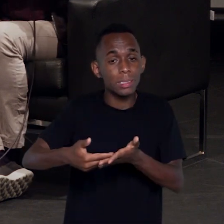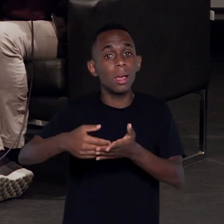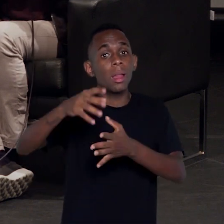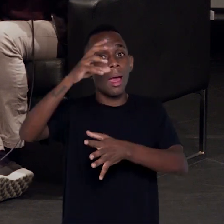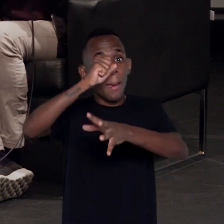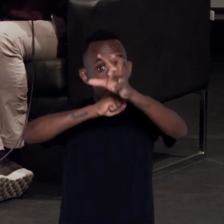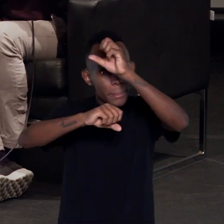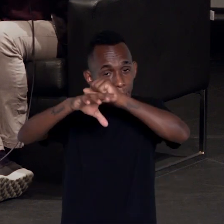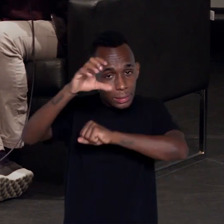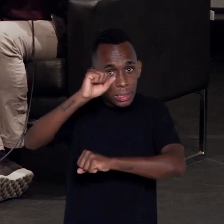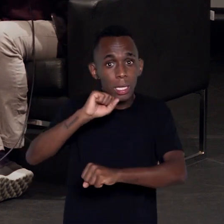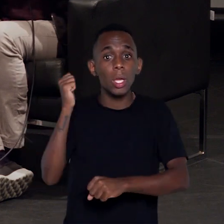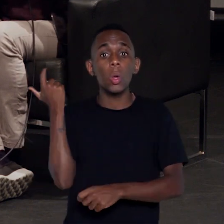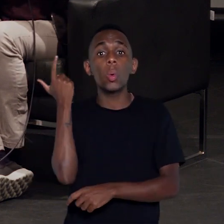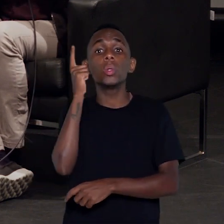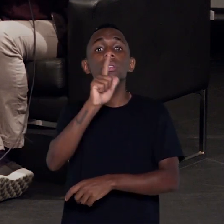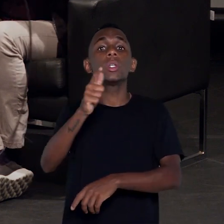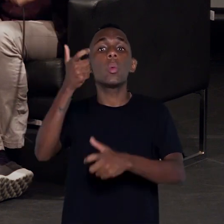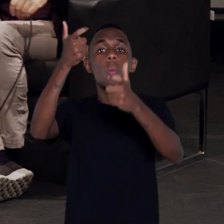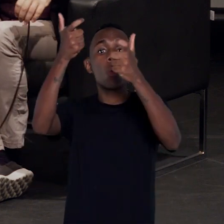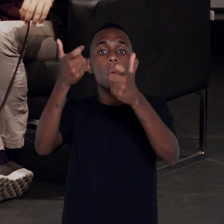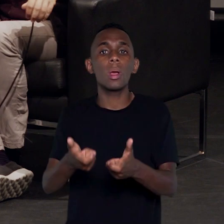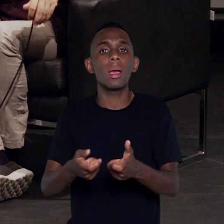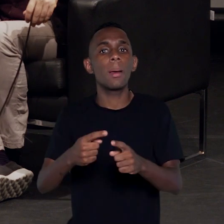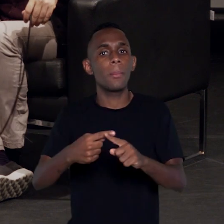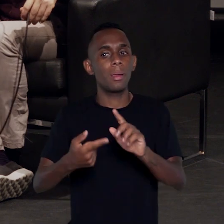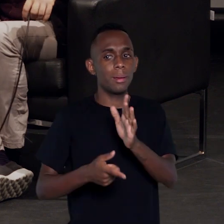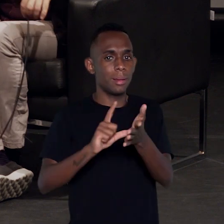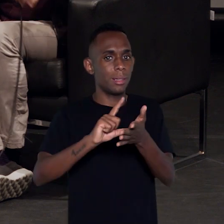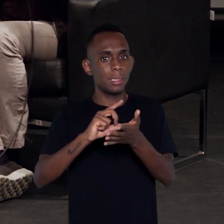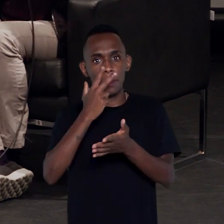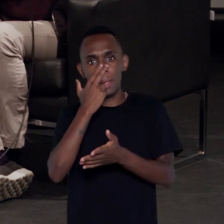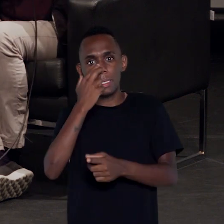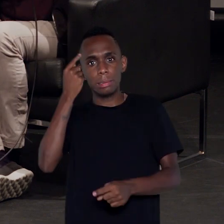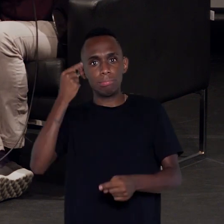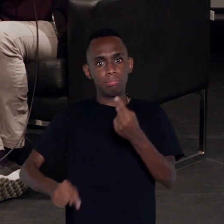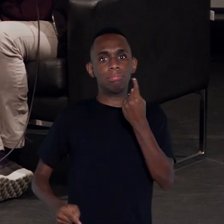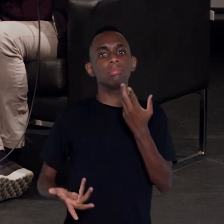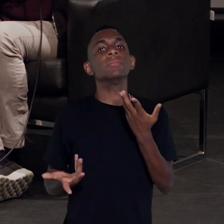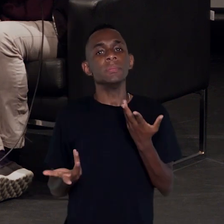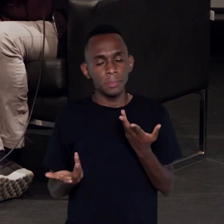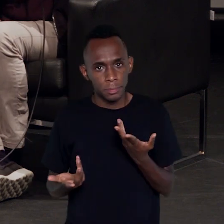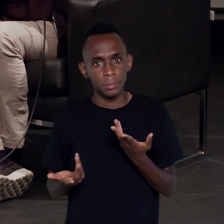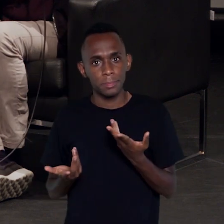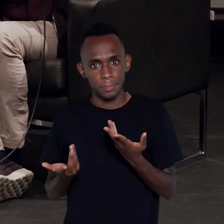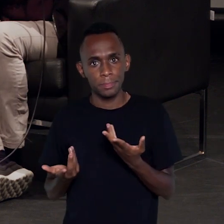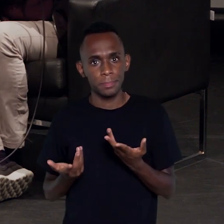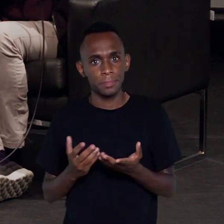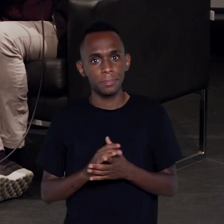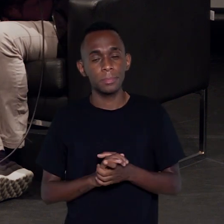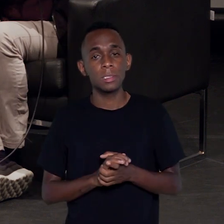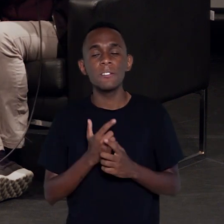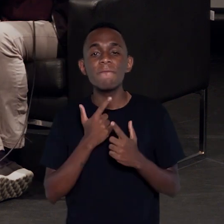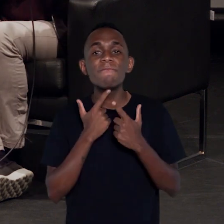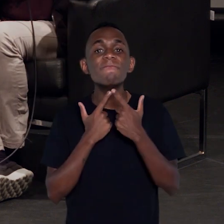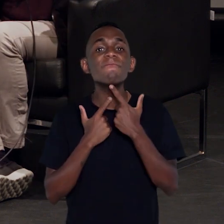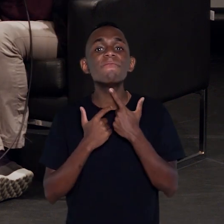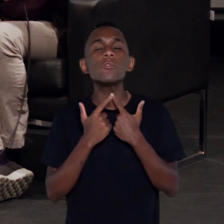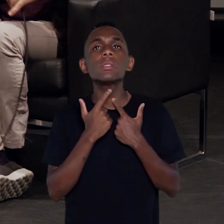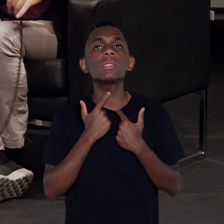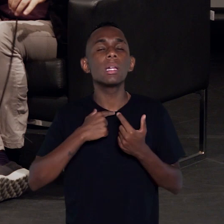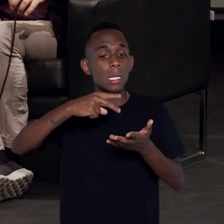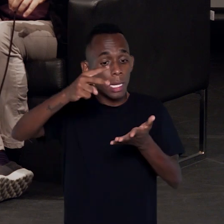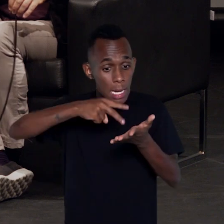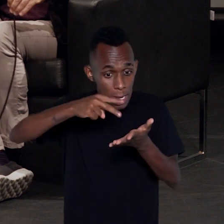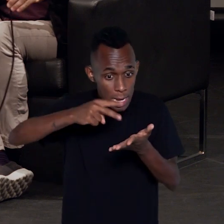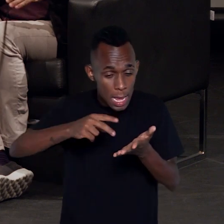educadas, começaram a conquistar um espaço que antes era interditado, sai com uma grande vontade